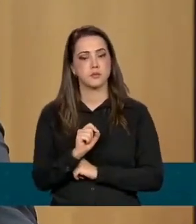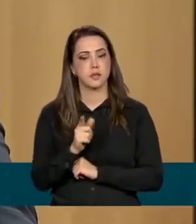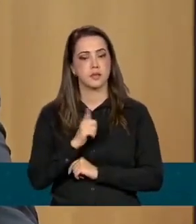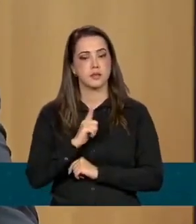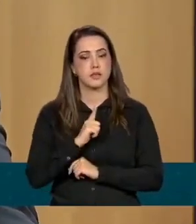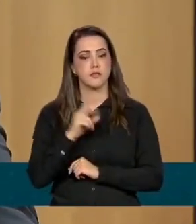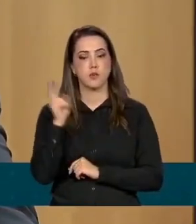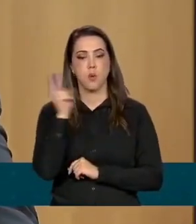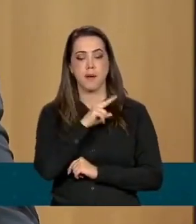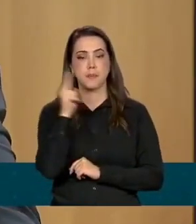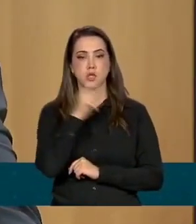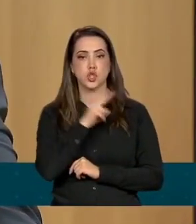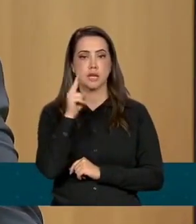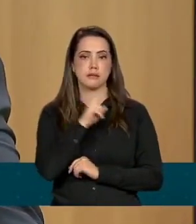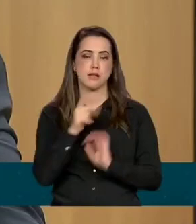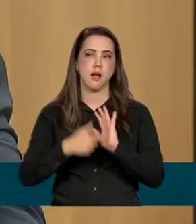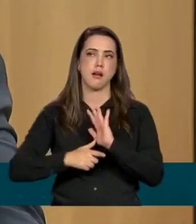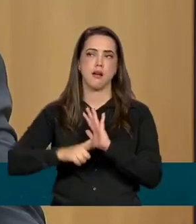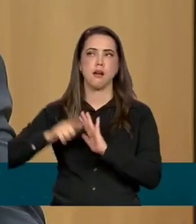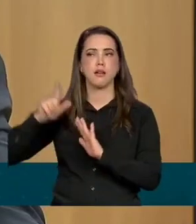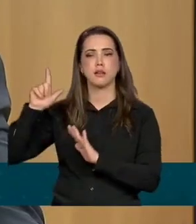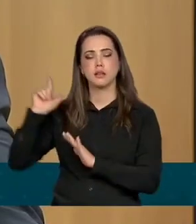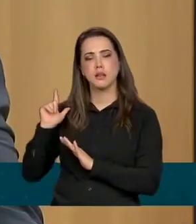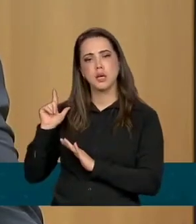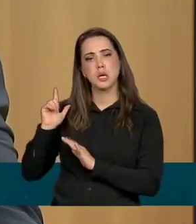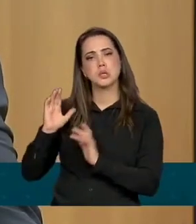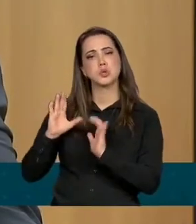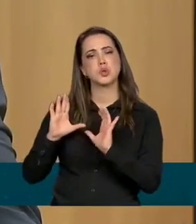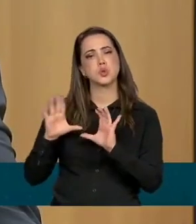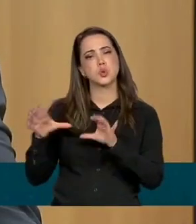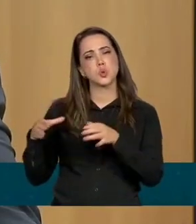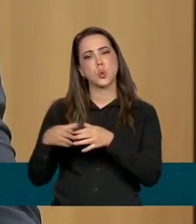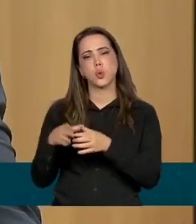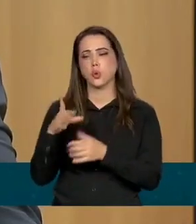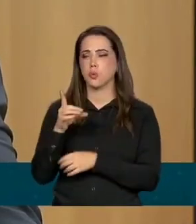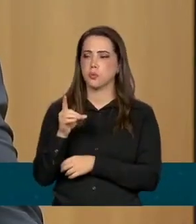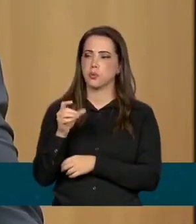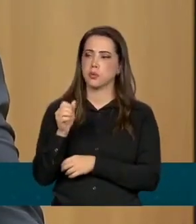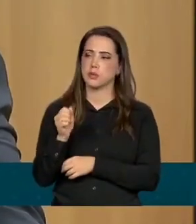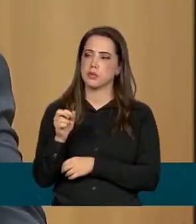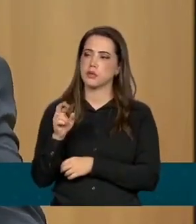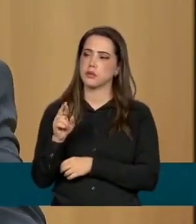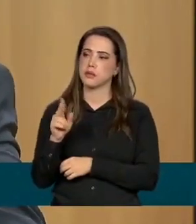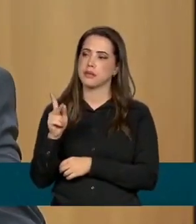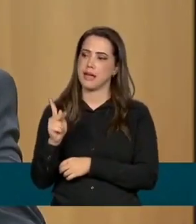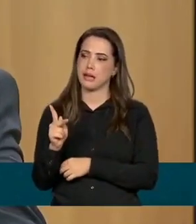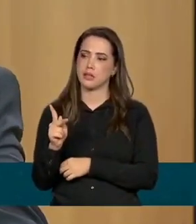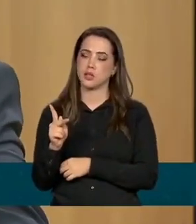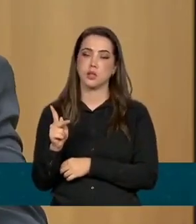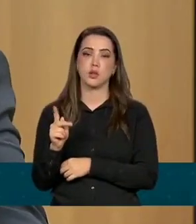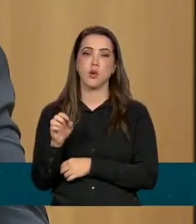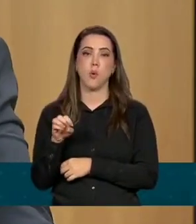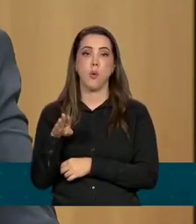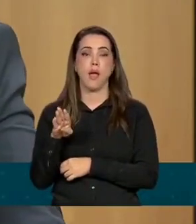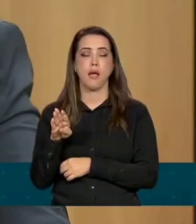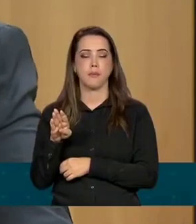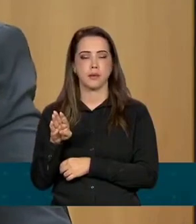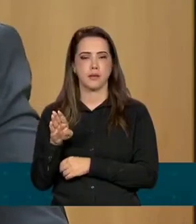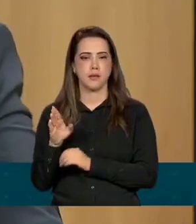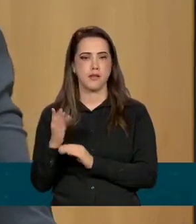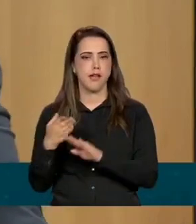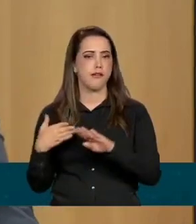uma emergência daquilo que estava restrito à Dark Web, ou Deep Web, para essas redes